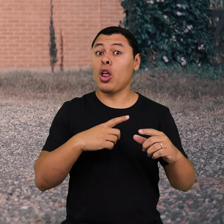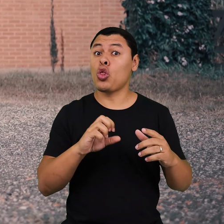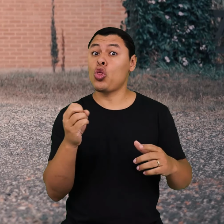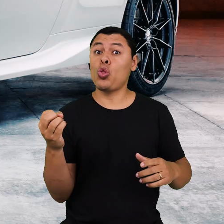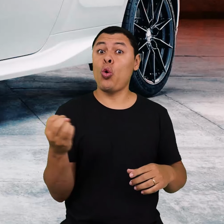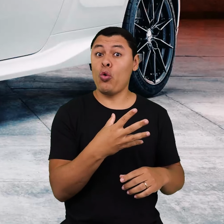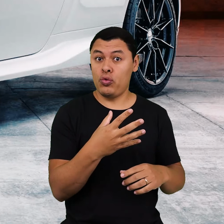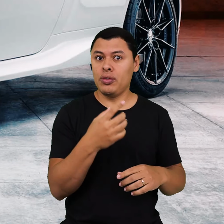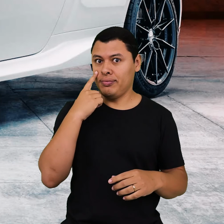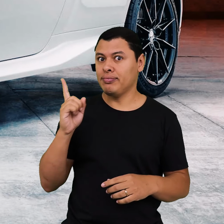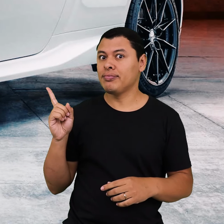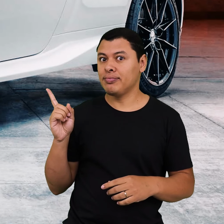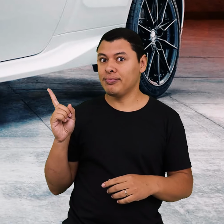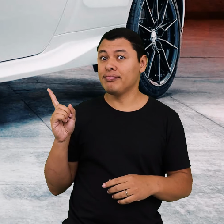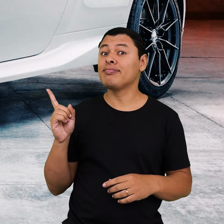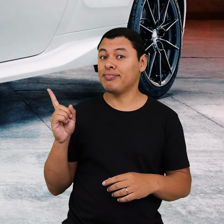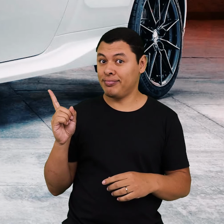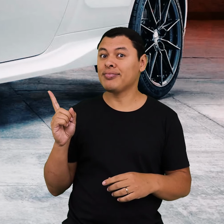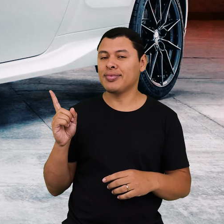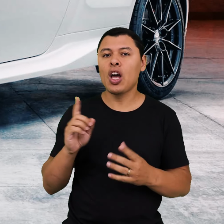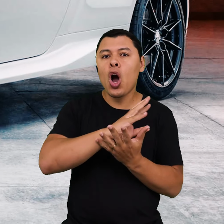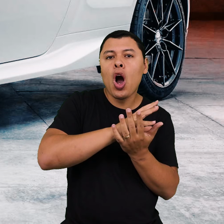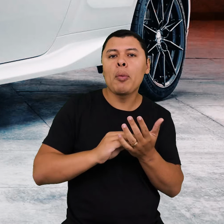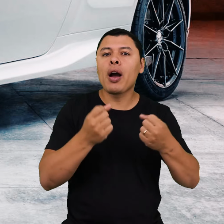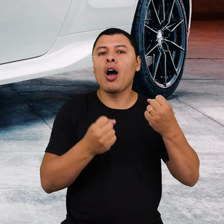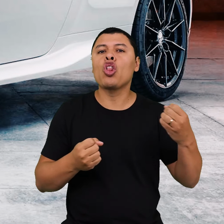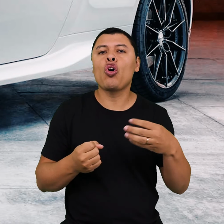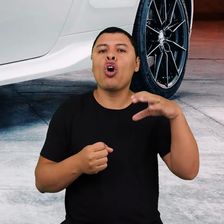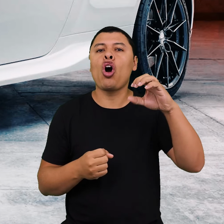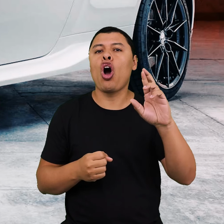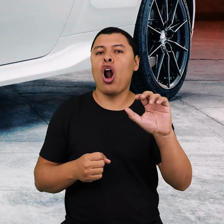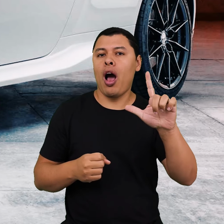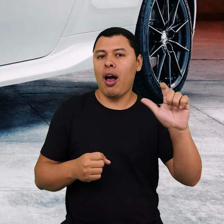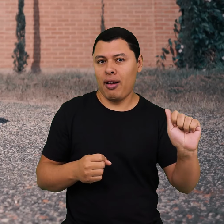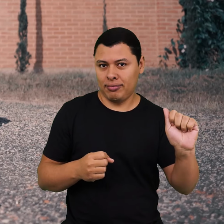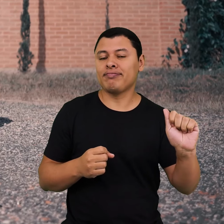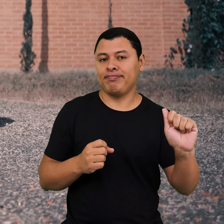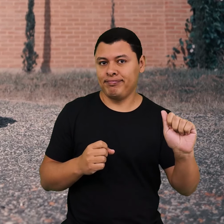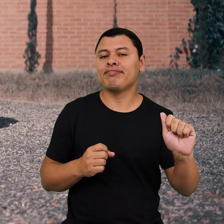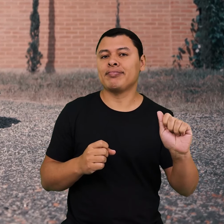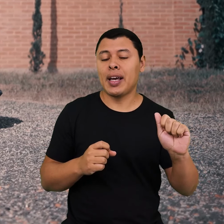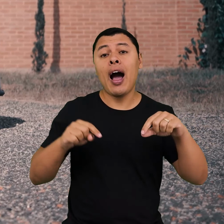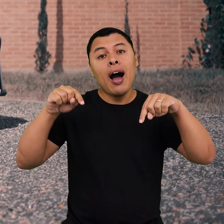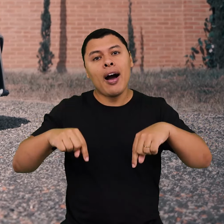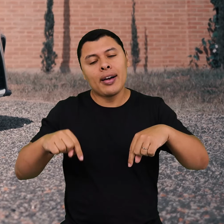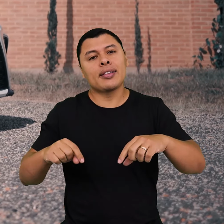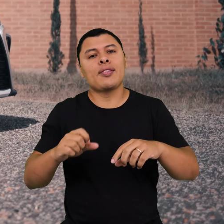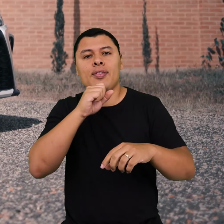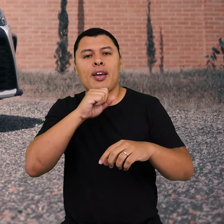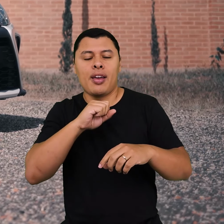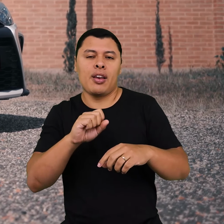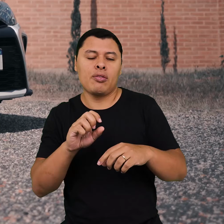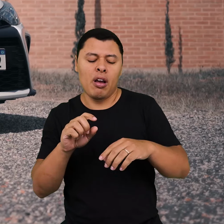foi baseada, e que utiliza a plataforma do novo Corolla, na verdade uma derivação da TNGA que o Corolla utiliza, enquanto aqui a gente tem uma plataforma chamada